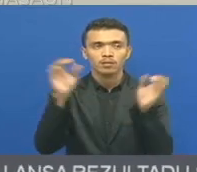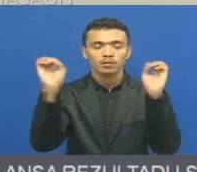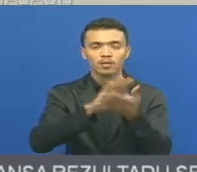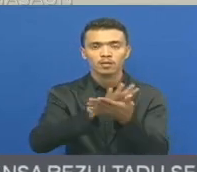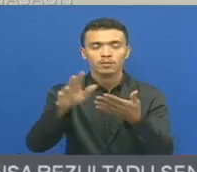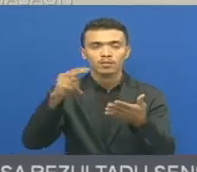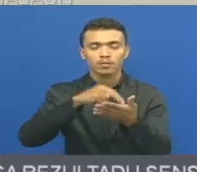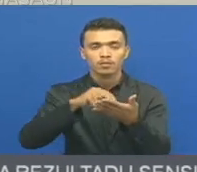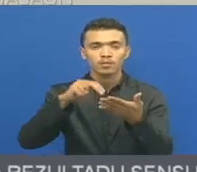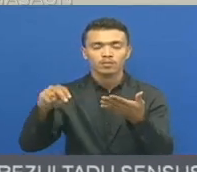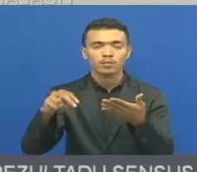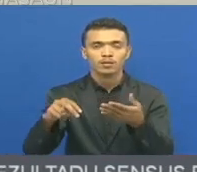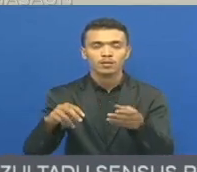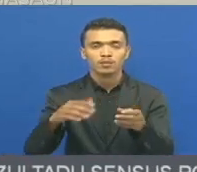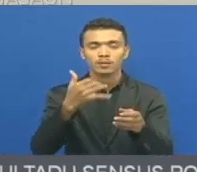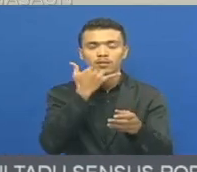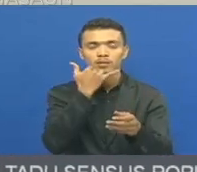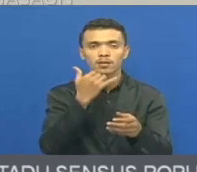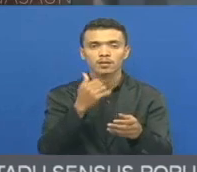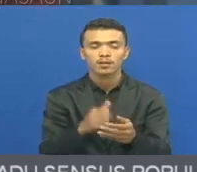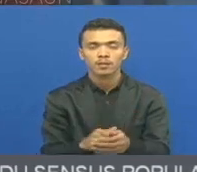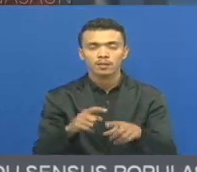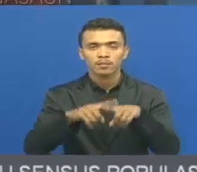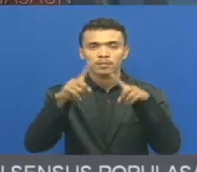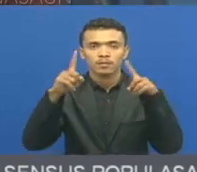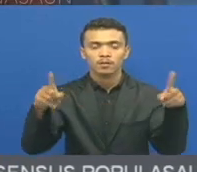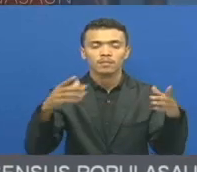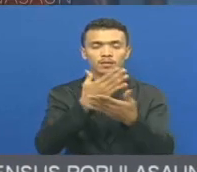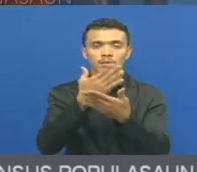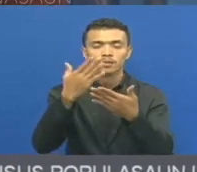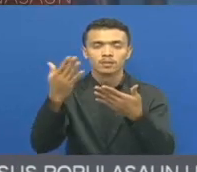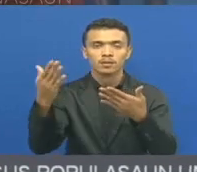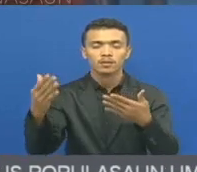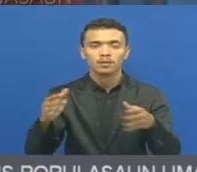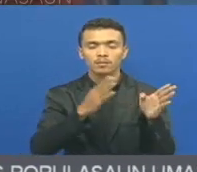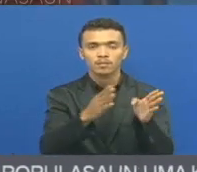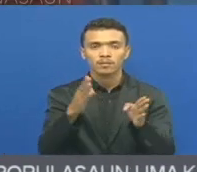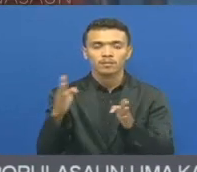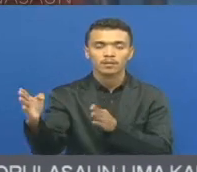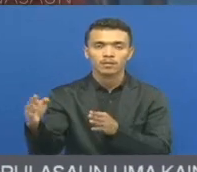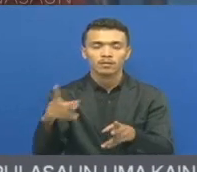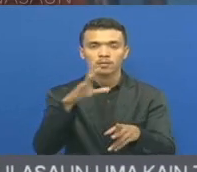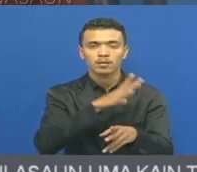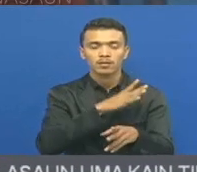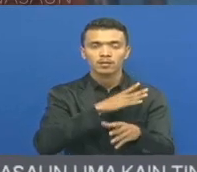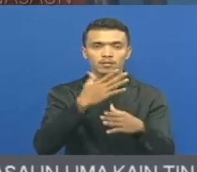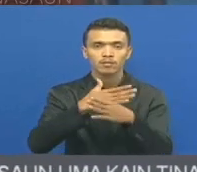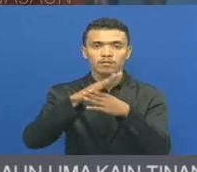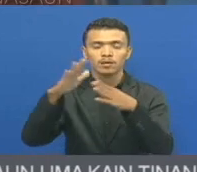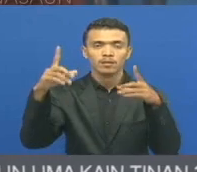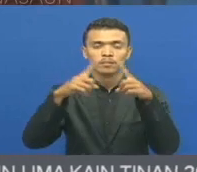número serial Balu Maxala. Maybe material Siracne, preparado ona, rodeando distribuição